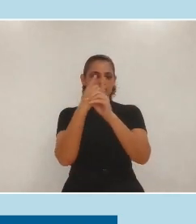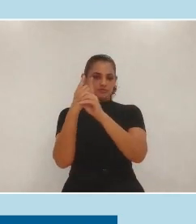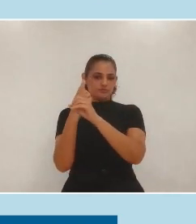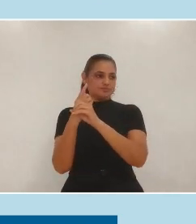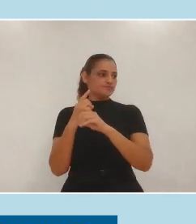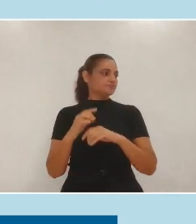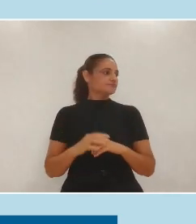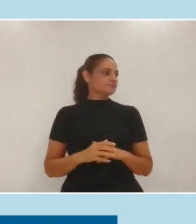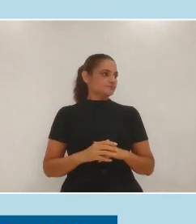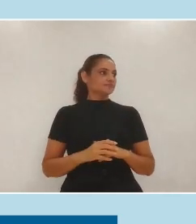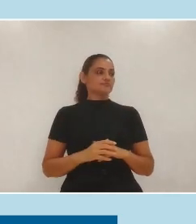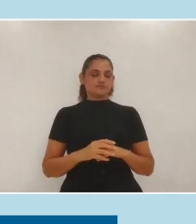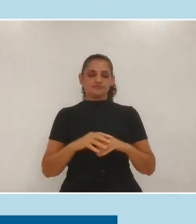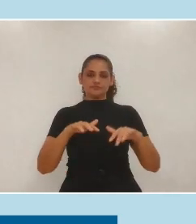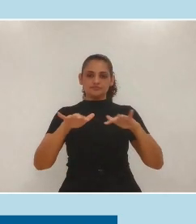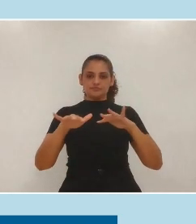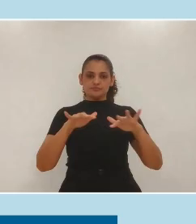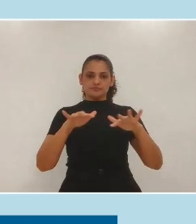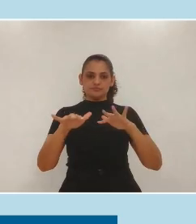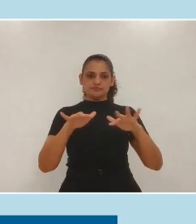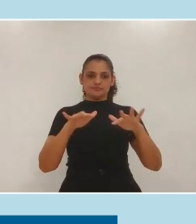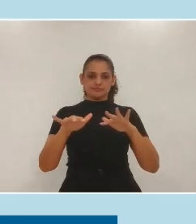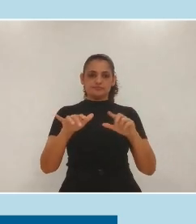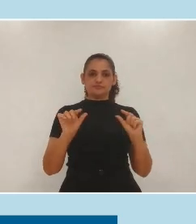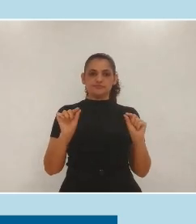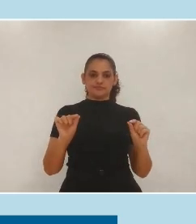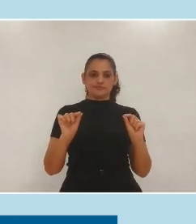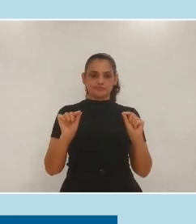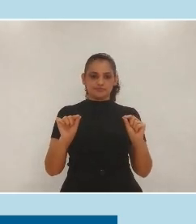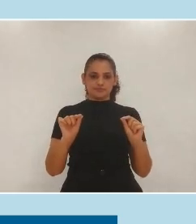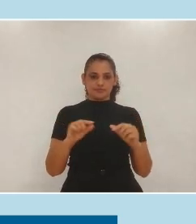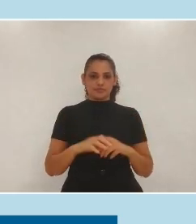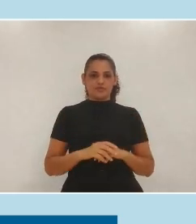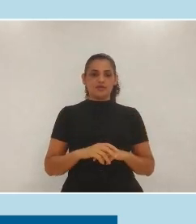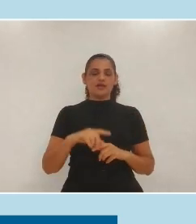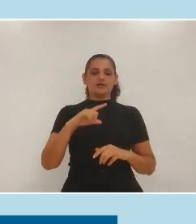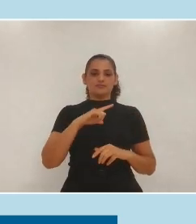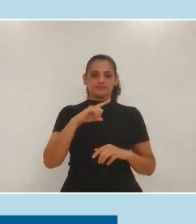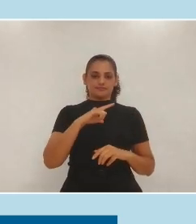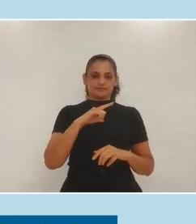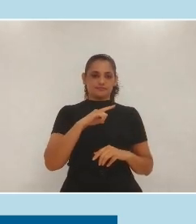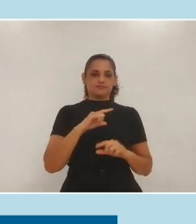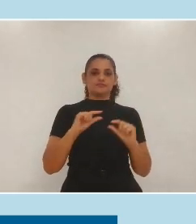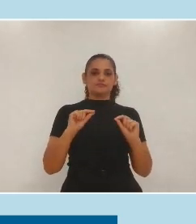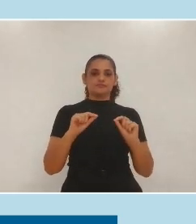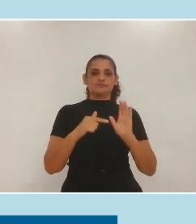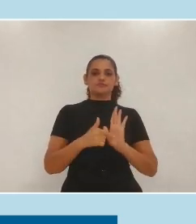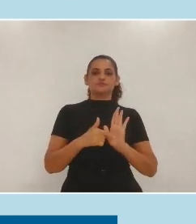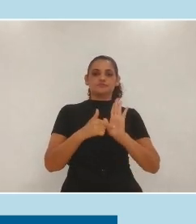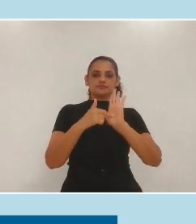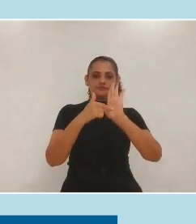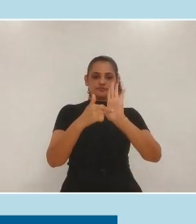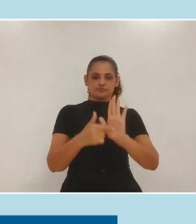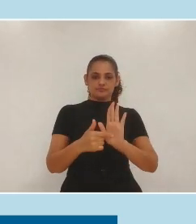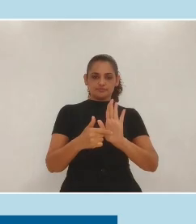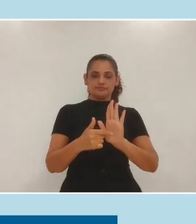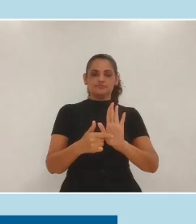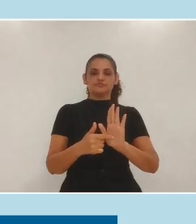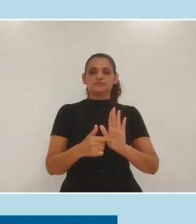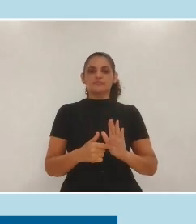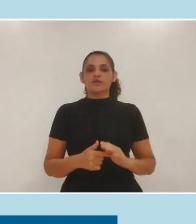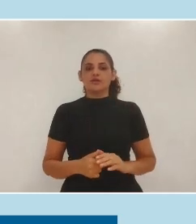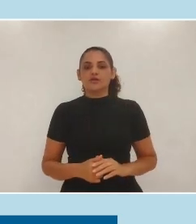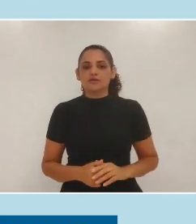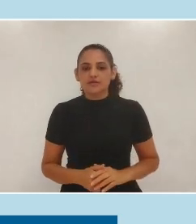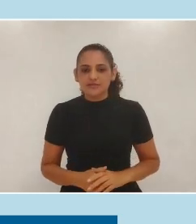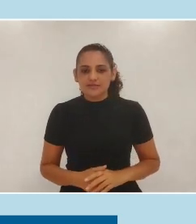As manifestações. A sede, ela vai apresentar refluxo,